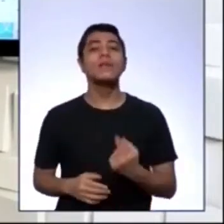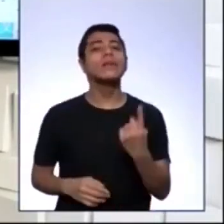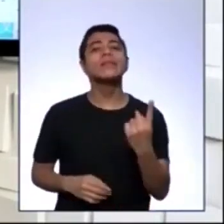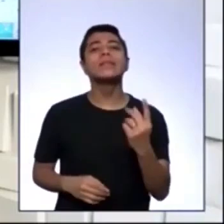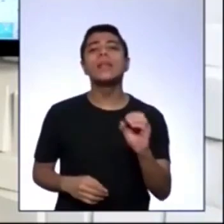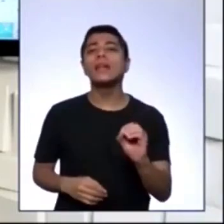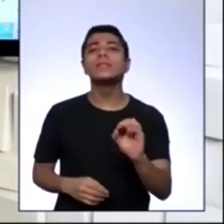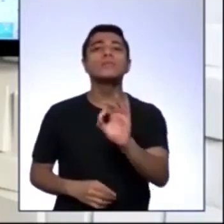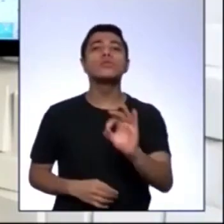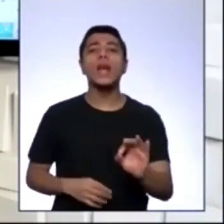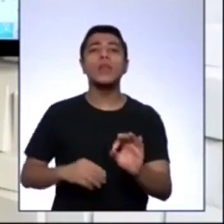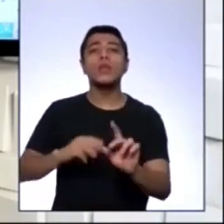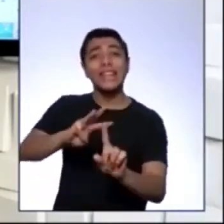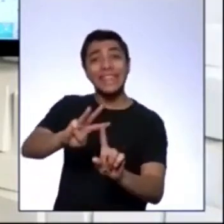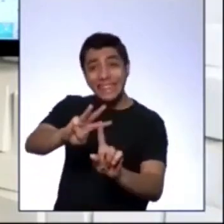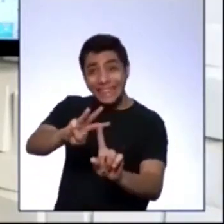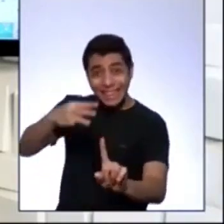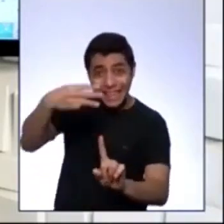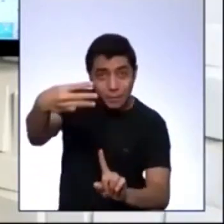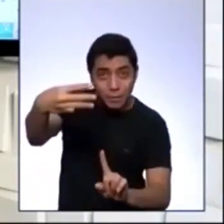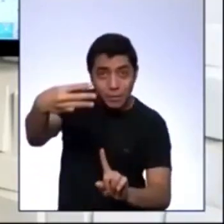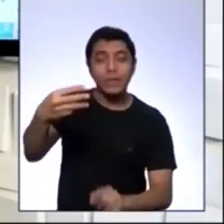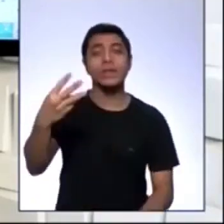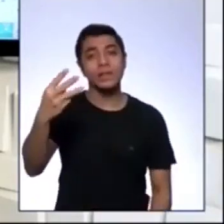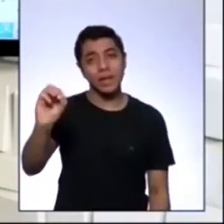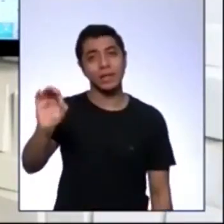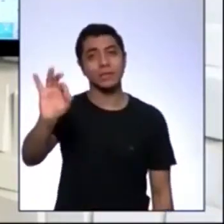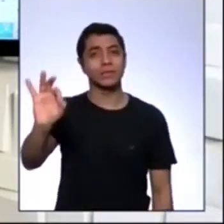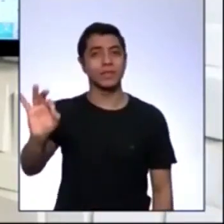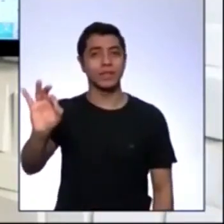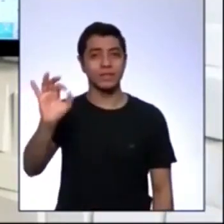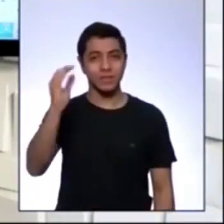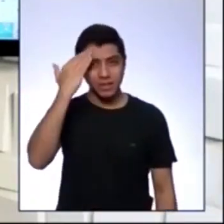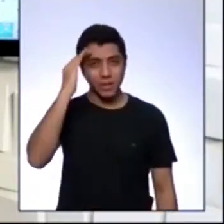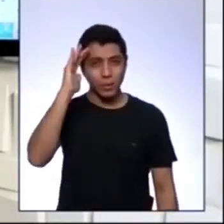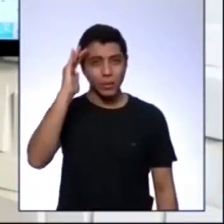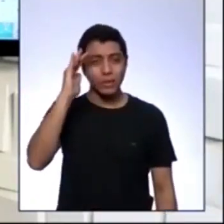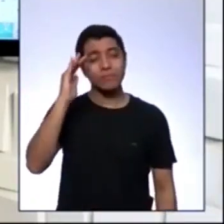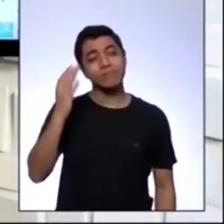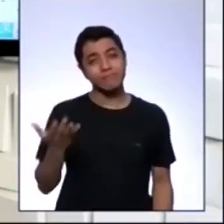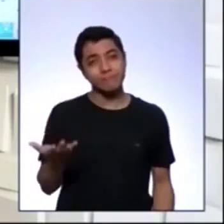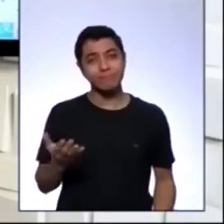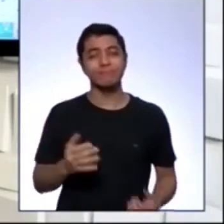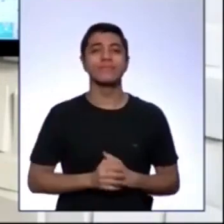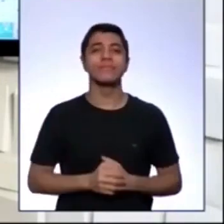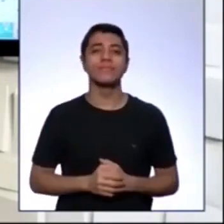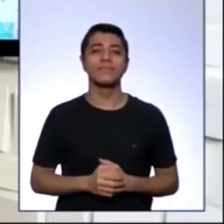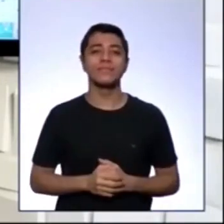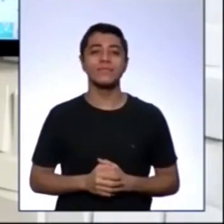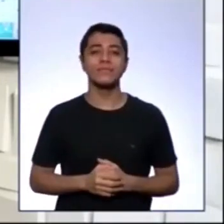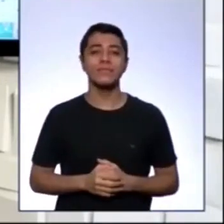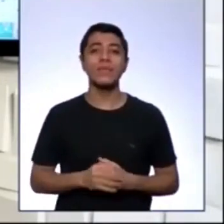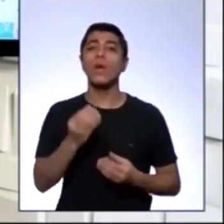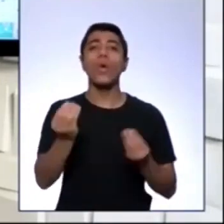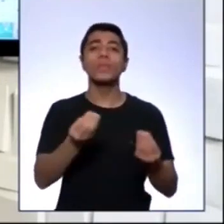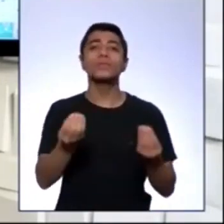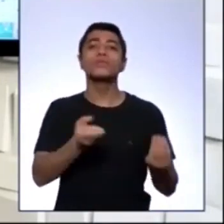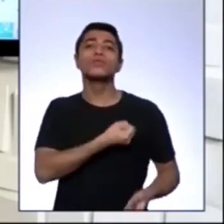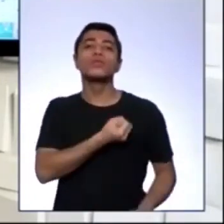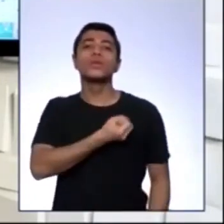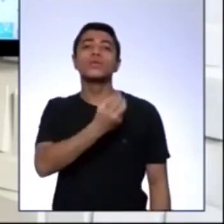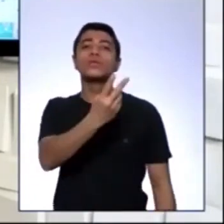Uai então Oi tô pera aí Vinte por cento de 230 eu faço o quê